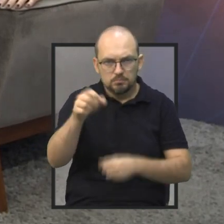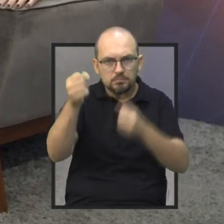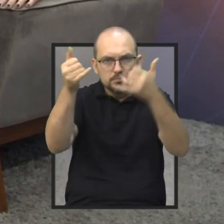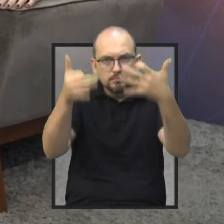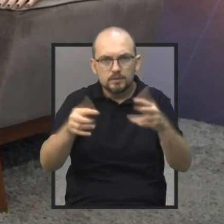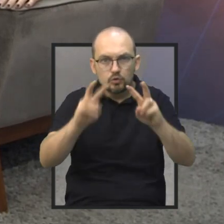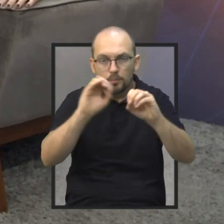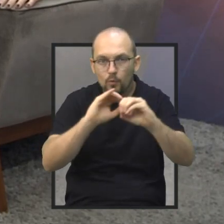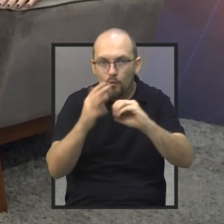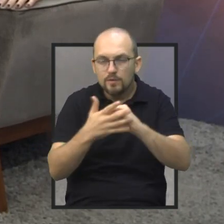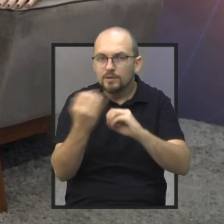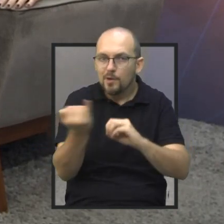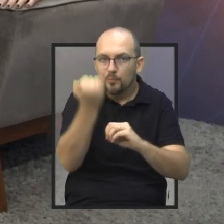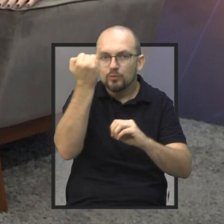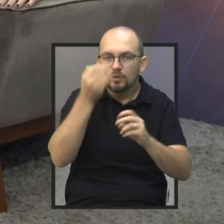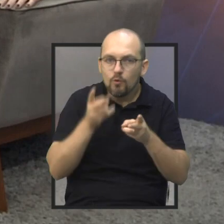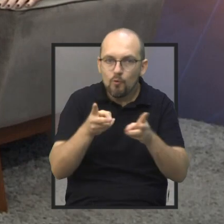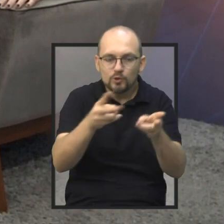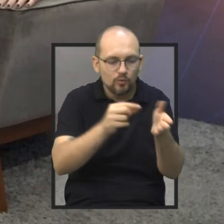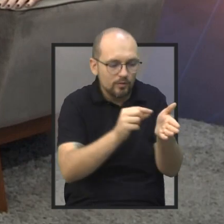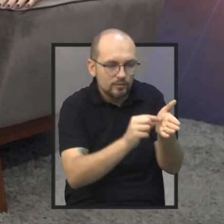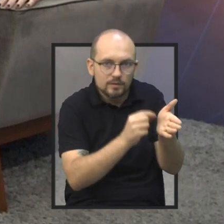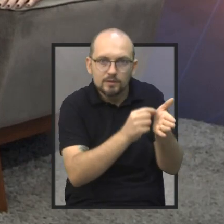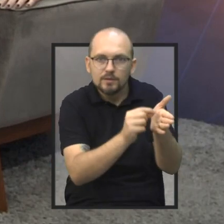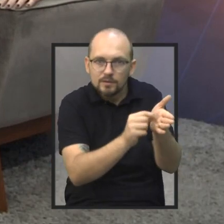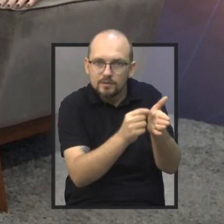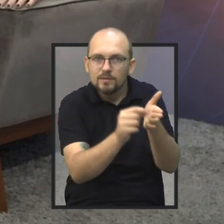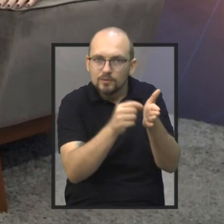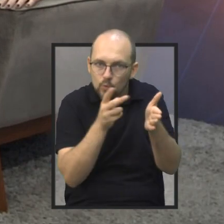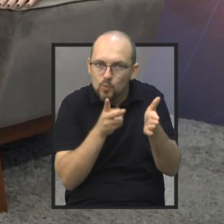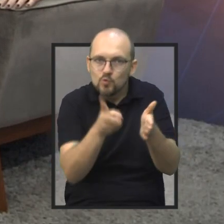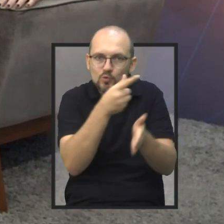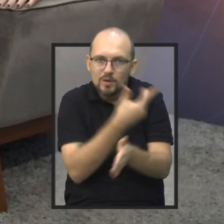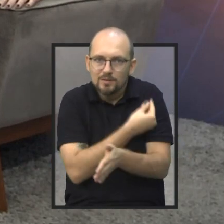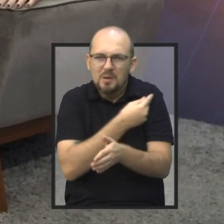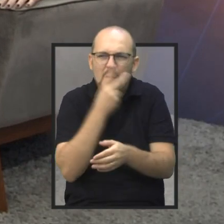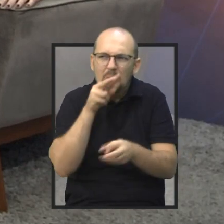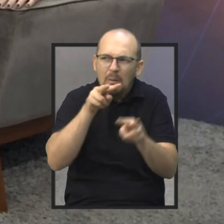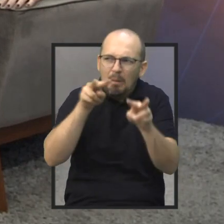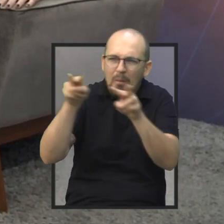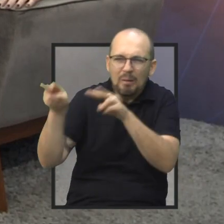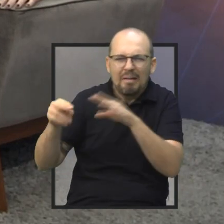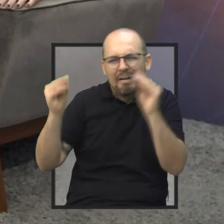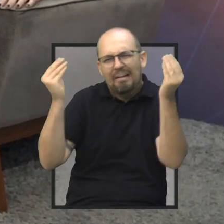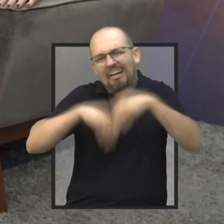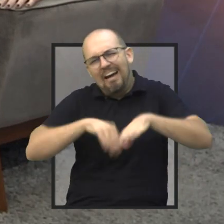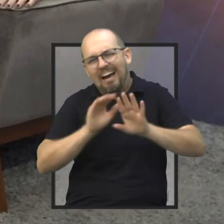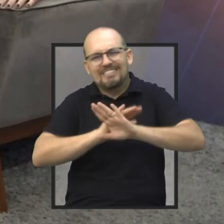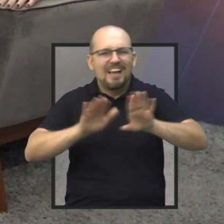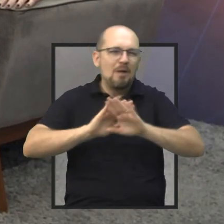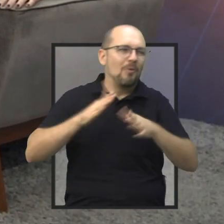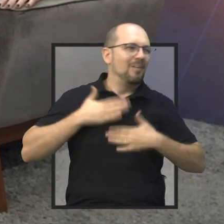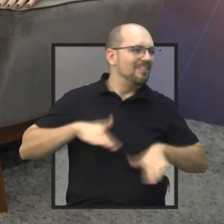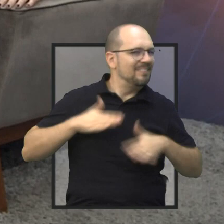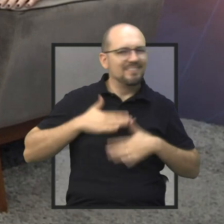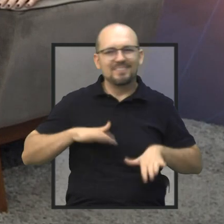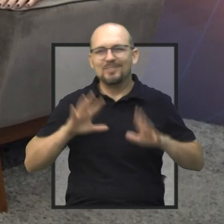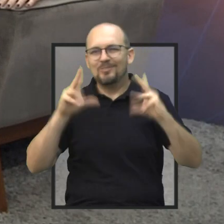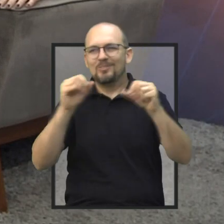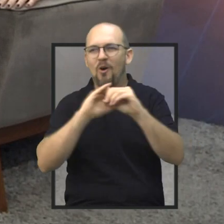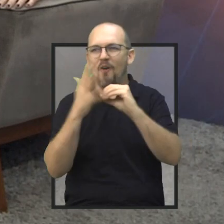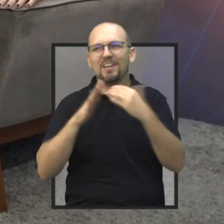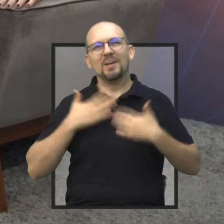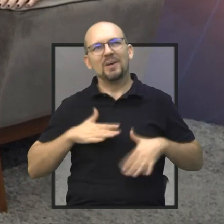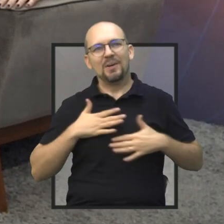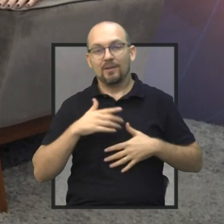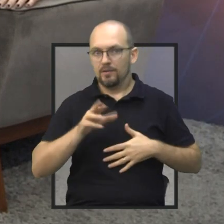e a importância de manter a caderneta vacinal sempre atualizada, né? O pessoal parece que deu uma relaxada, parece que, não, o Covid já está tudo